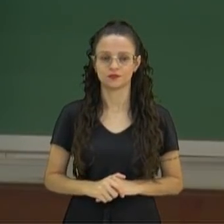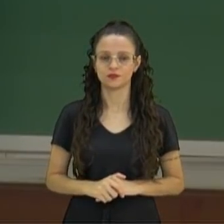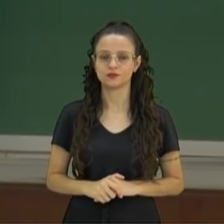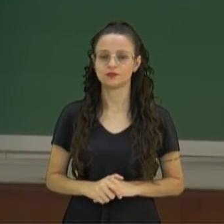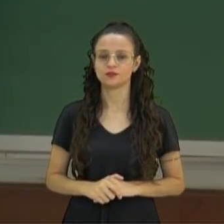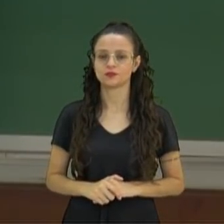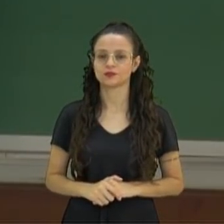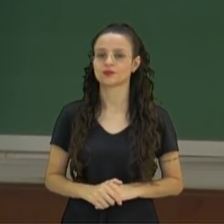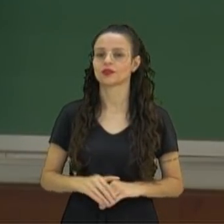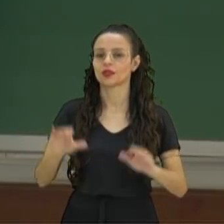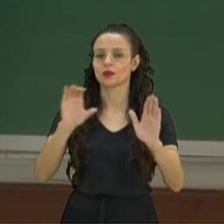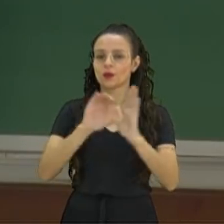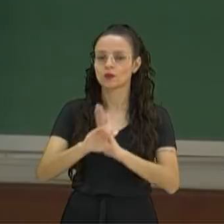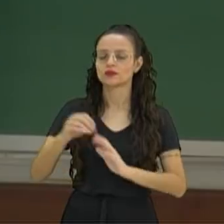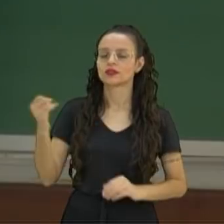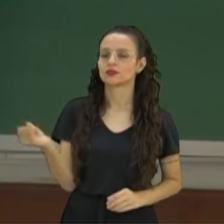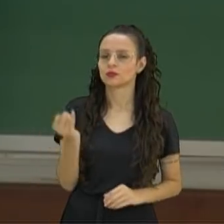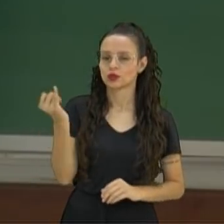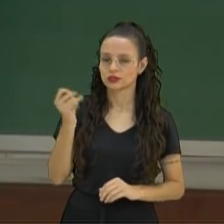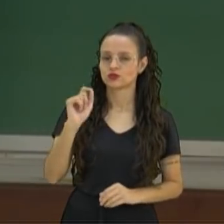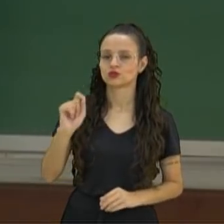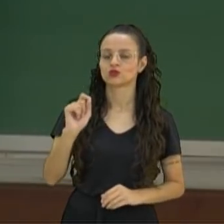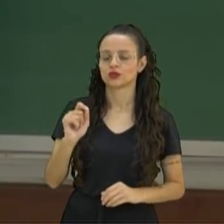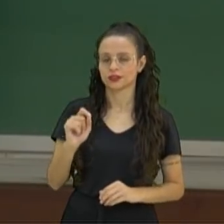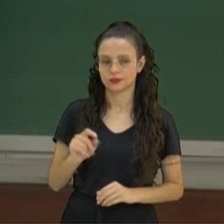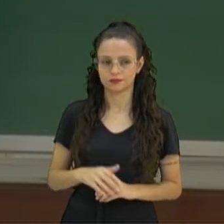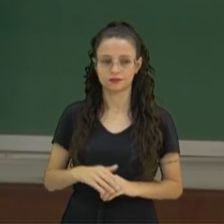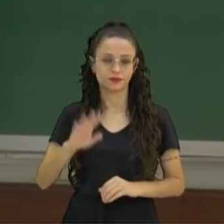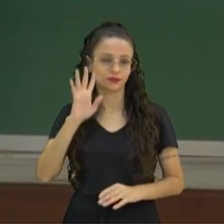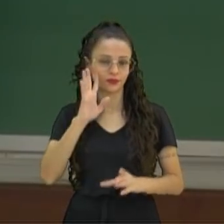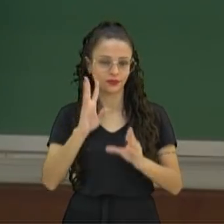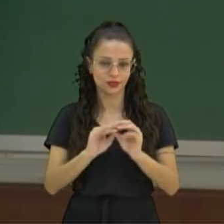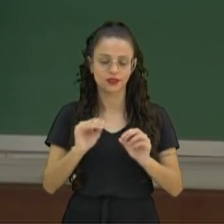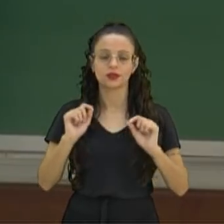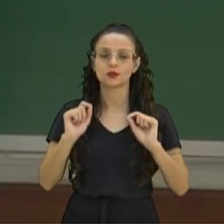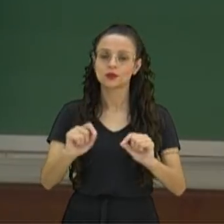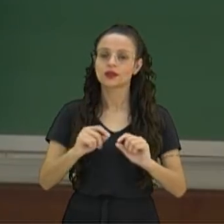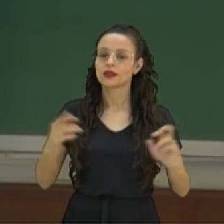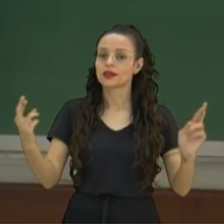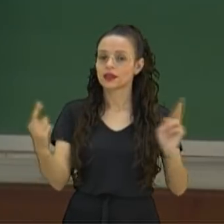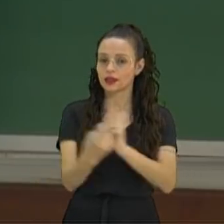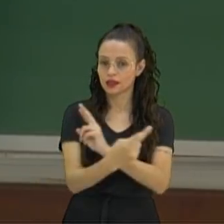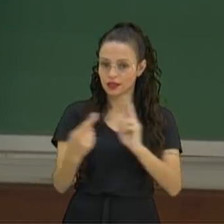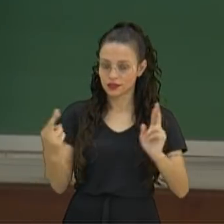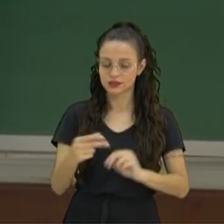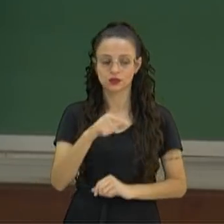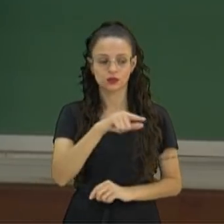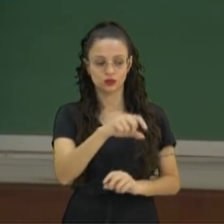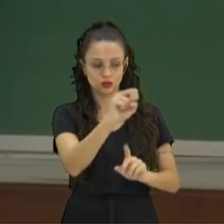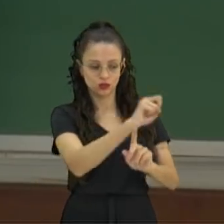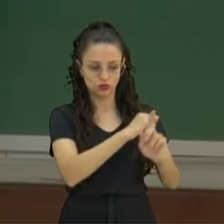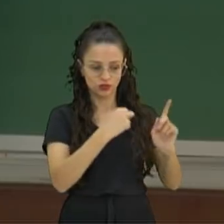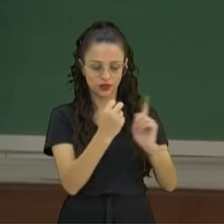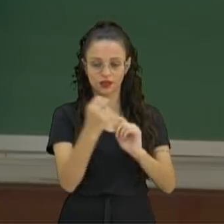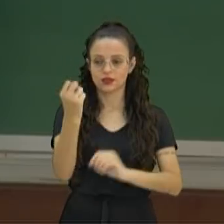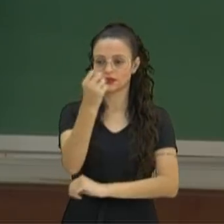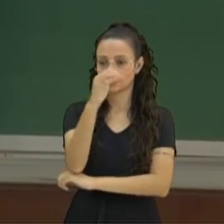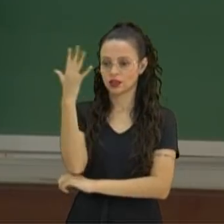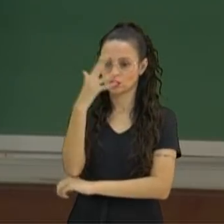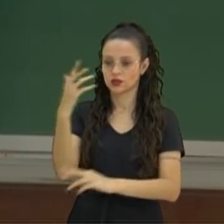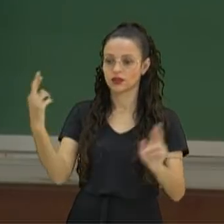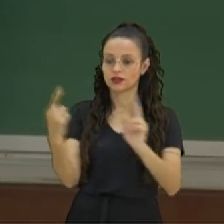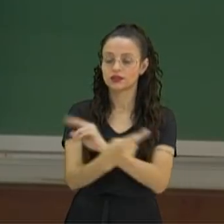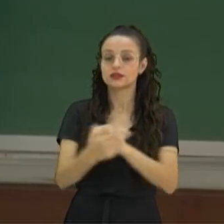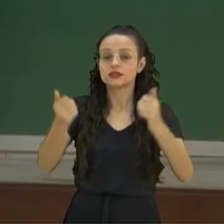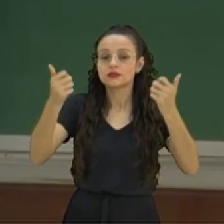pensar nisso. Conceitos importantes, o que nós temos que entender? As relações entre sociedade e natureza dizem respeito